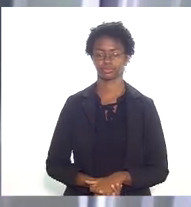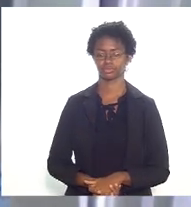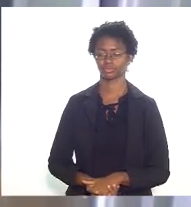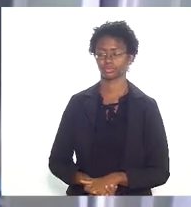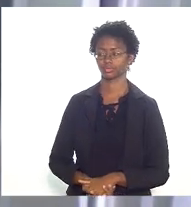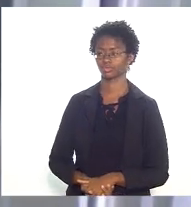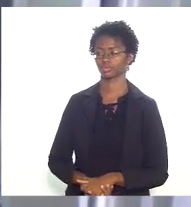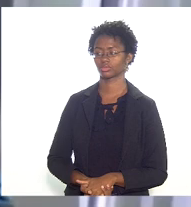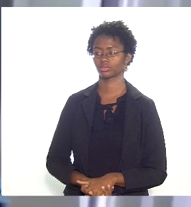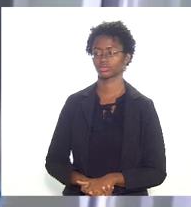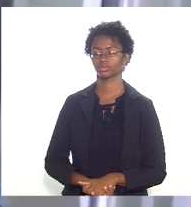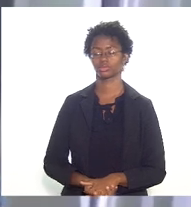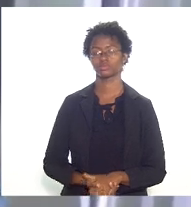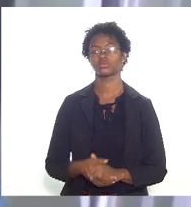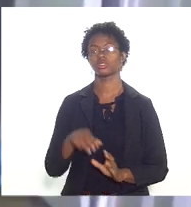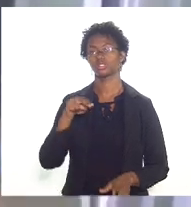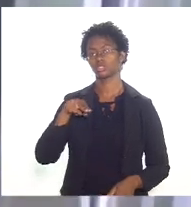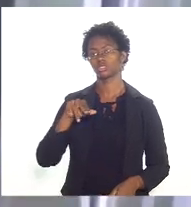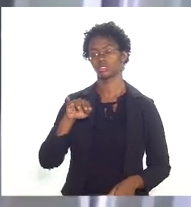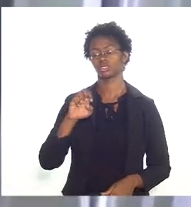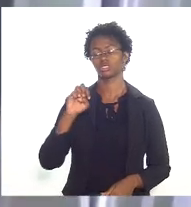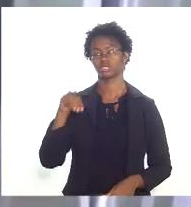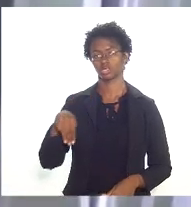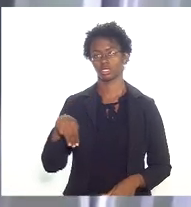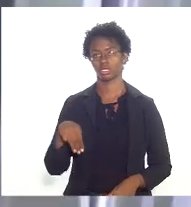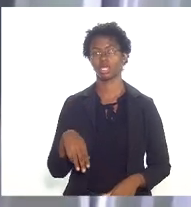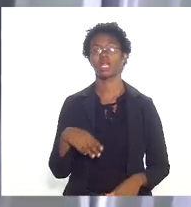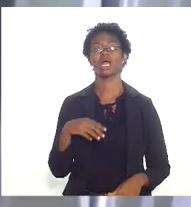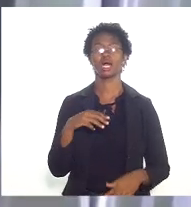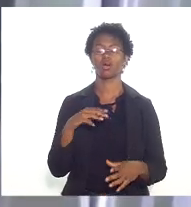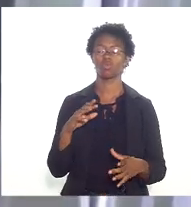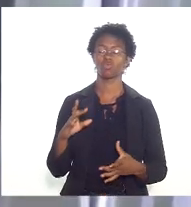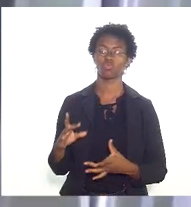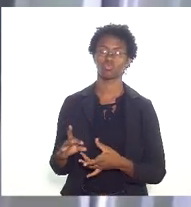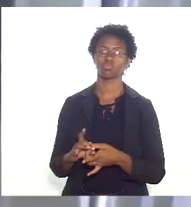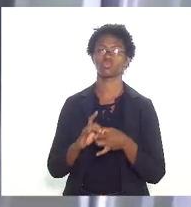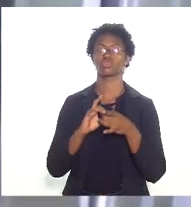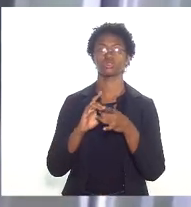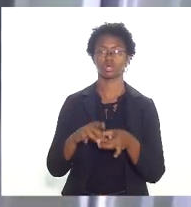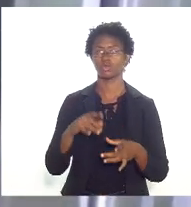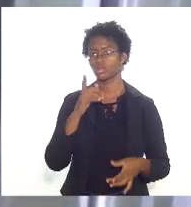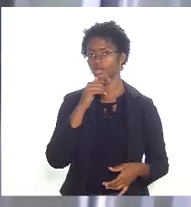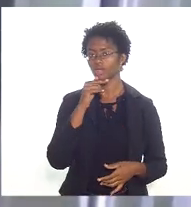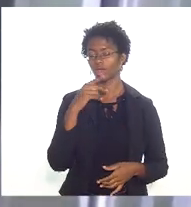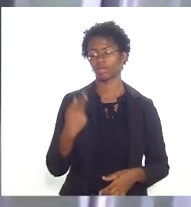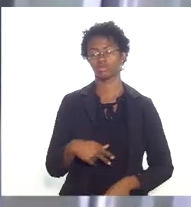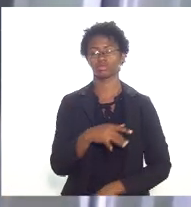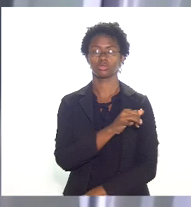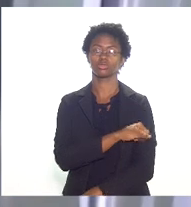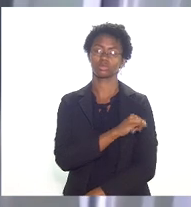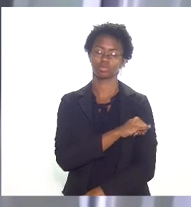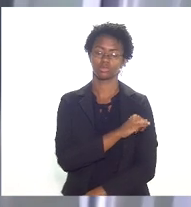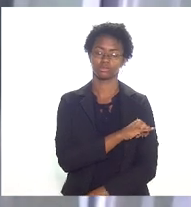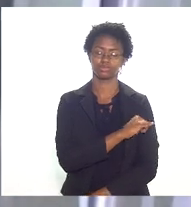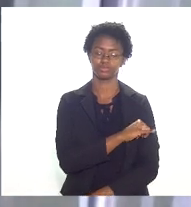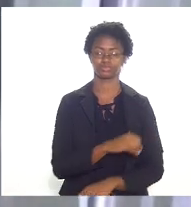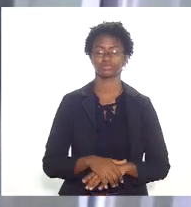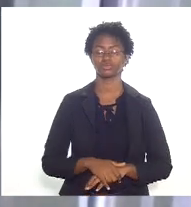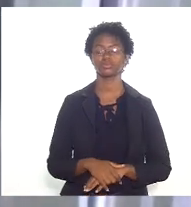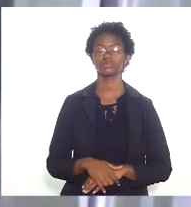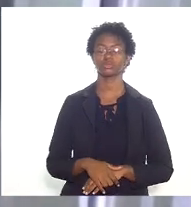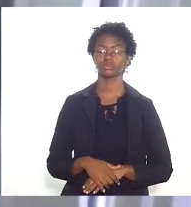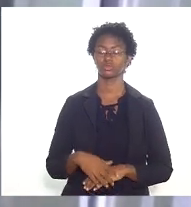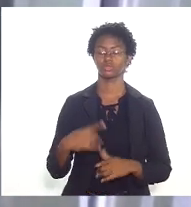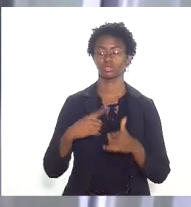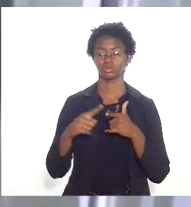federativo EA Une em reunião aplica ao estado do Rio de Janeiro de algum tempo né além dos problemas que